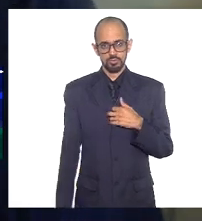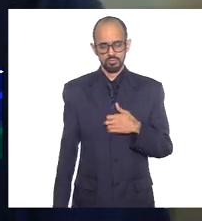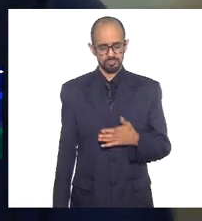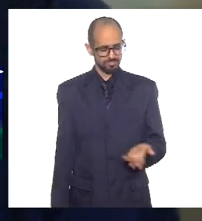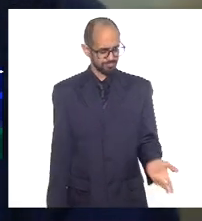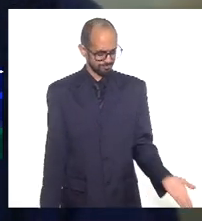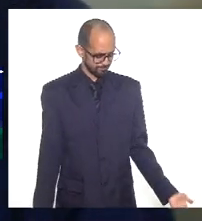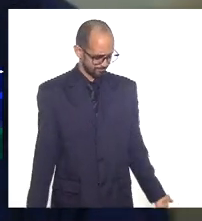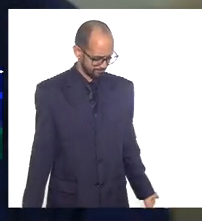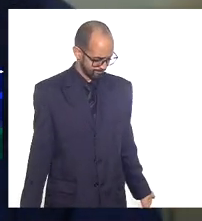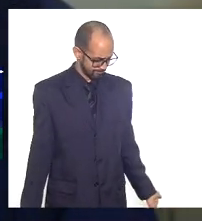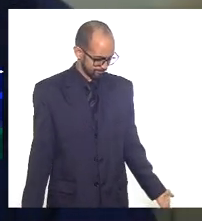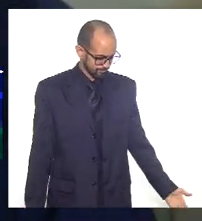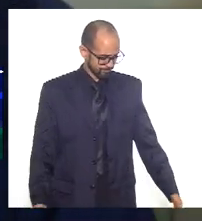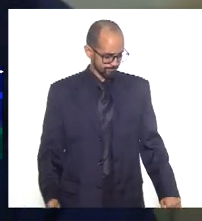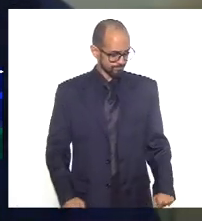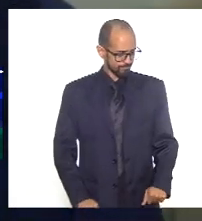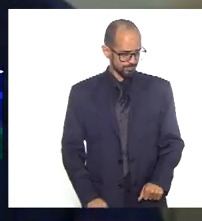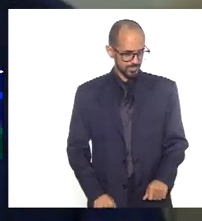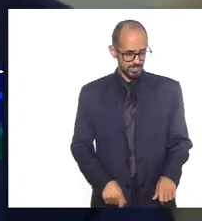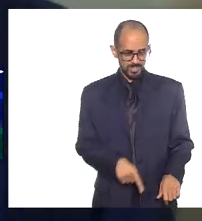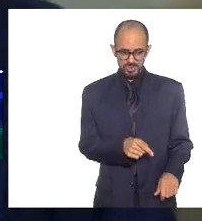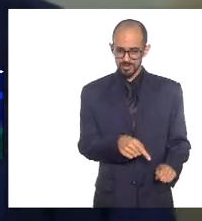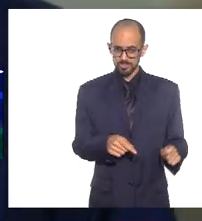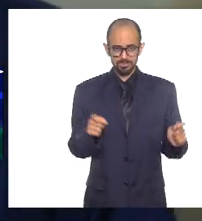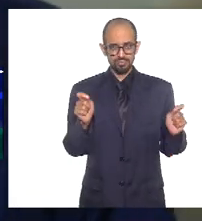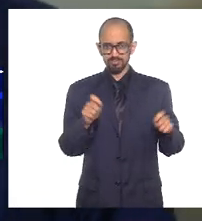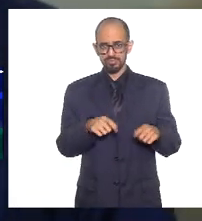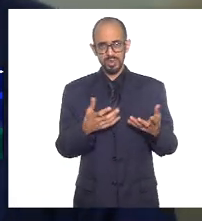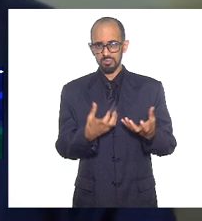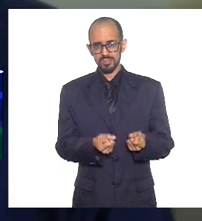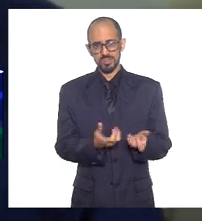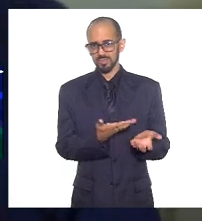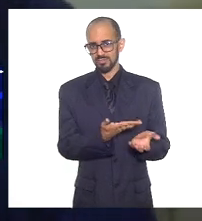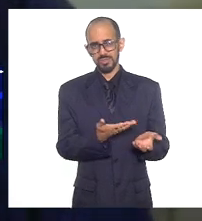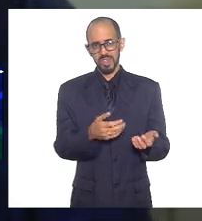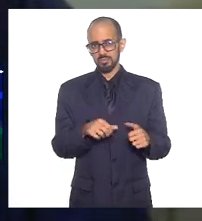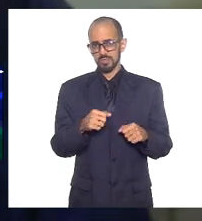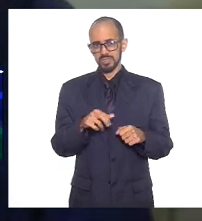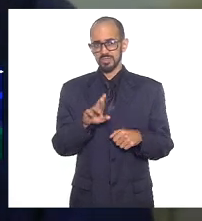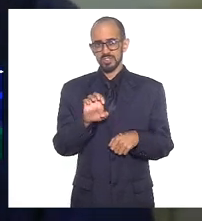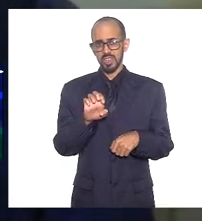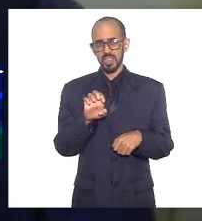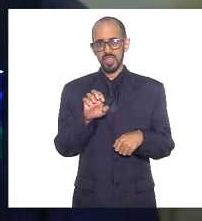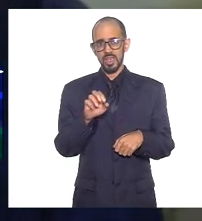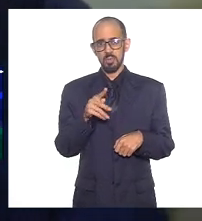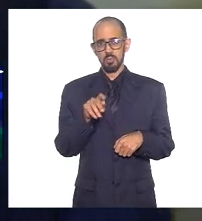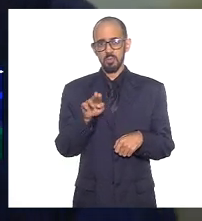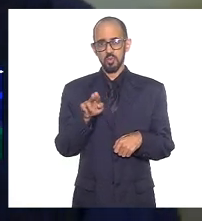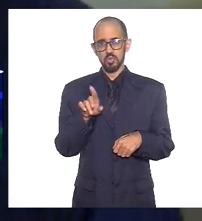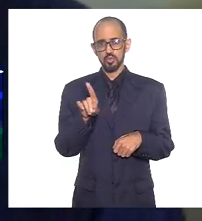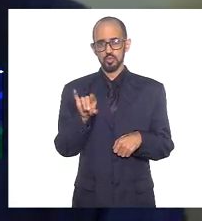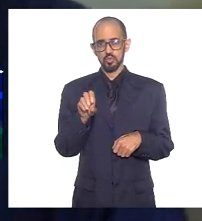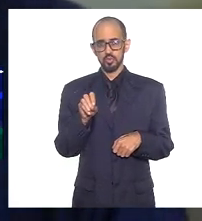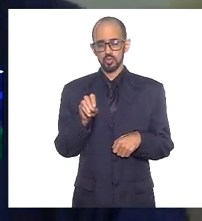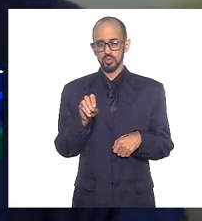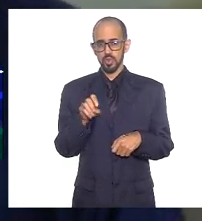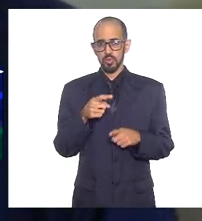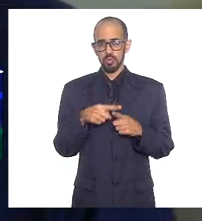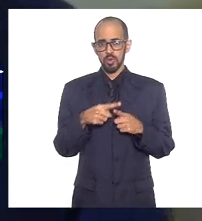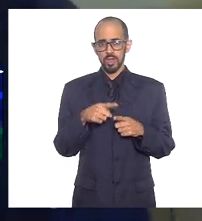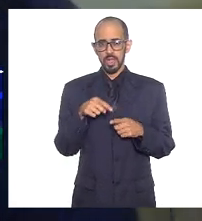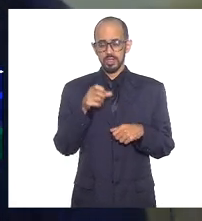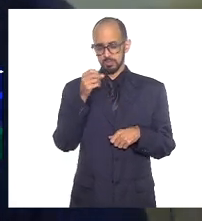é digno de repúdio do deputado da Marta Rocha porque as